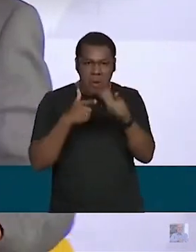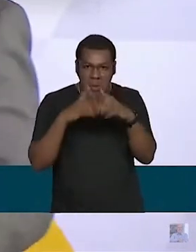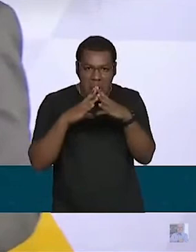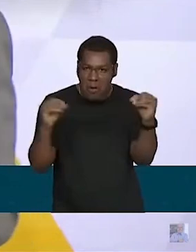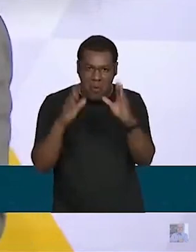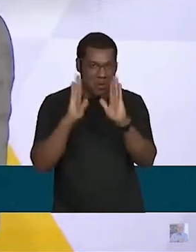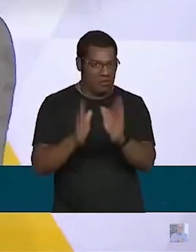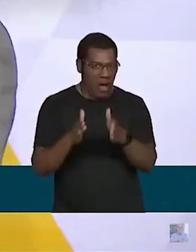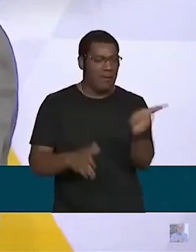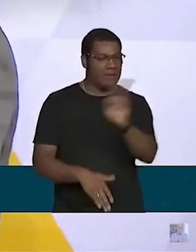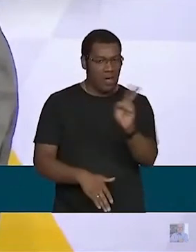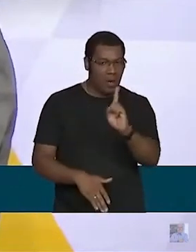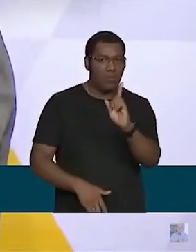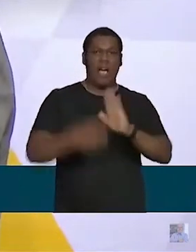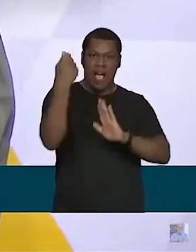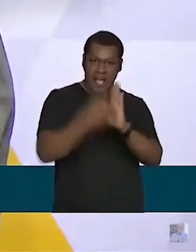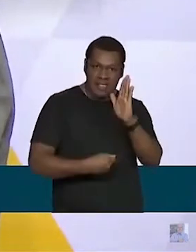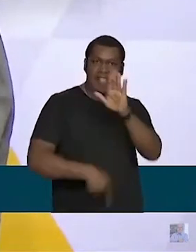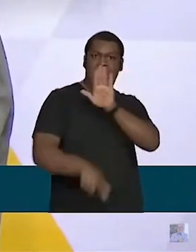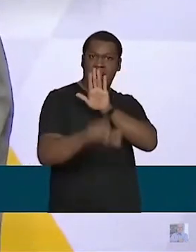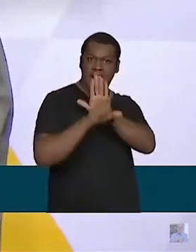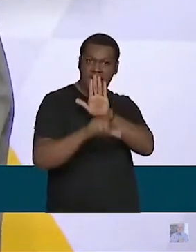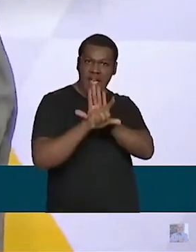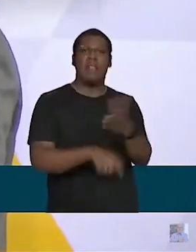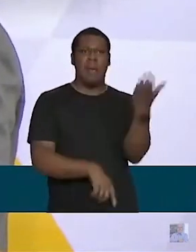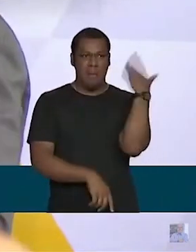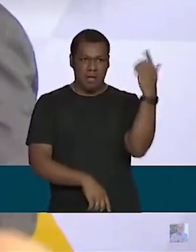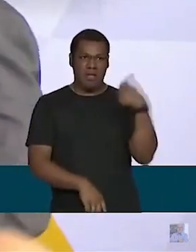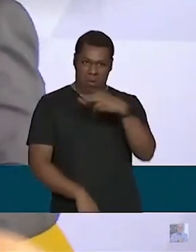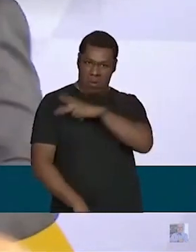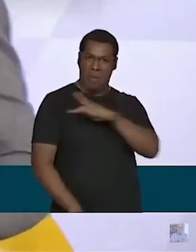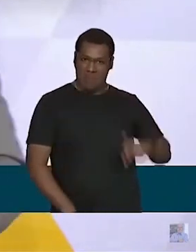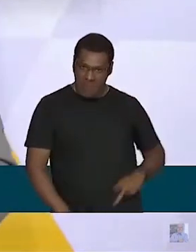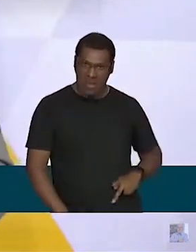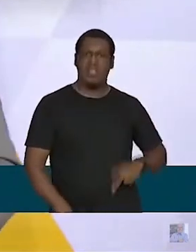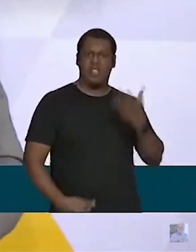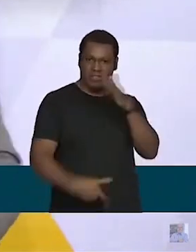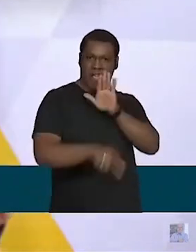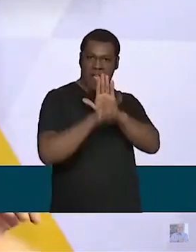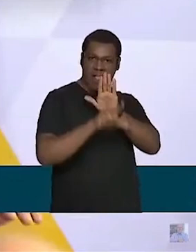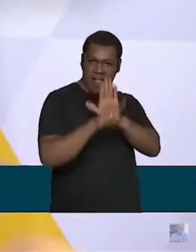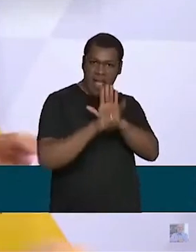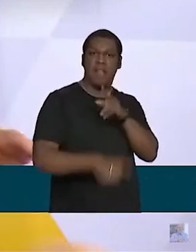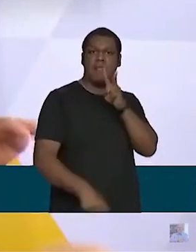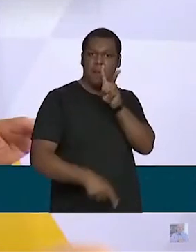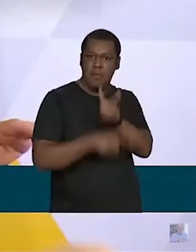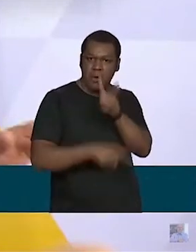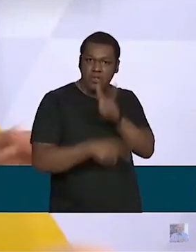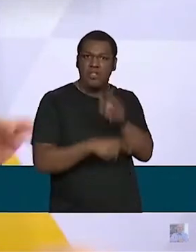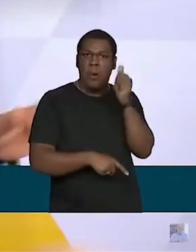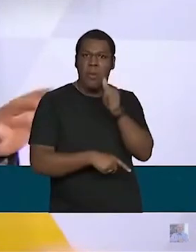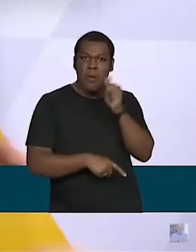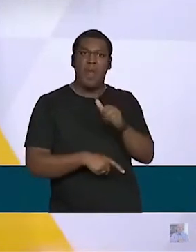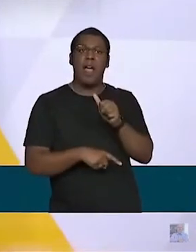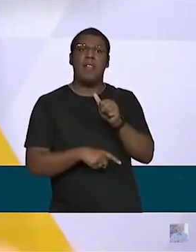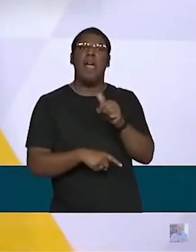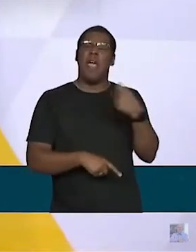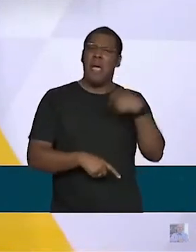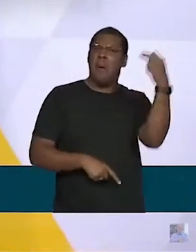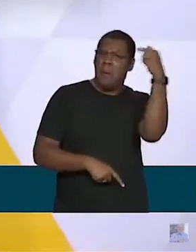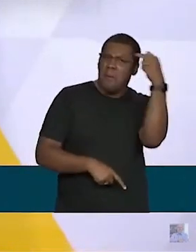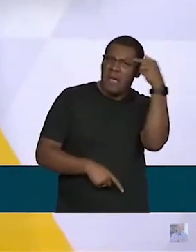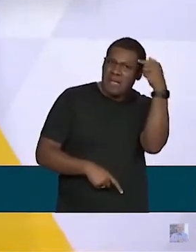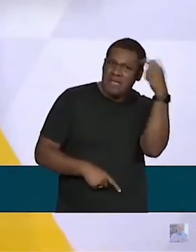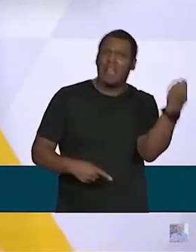nós assinamos a Lei Maria da Penha, eu era presidente da República, eu imaginei que a questão da violência contra a mulher